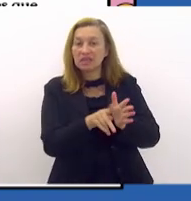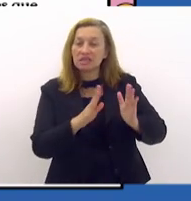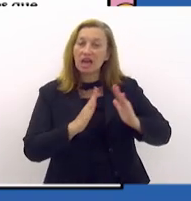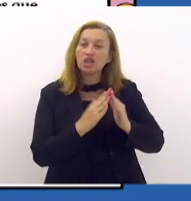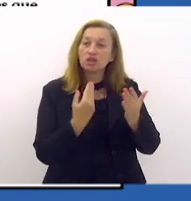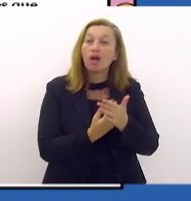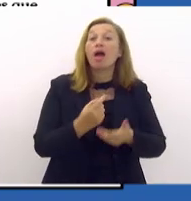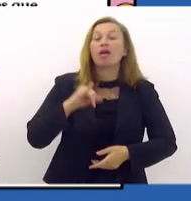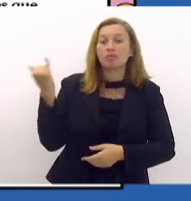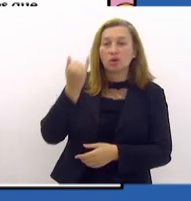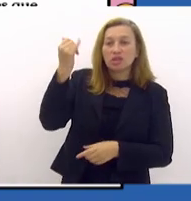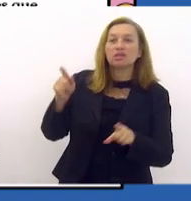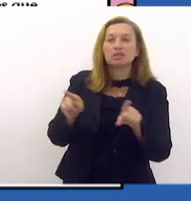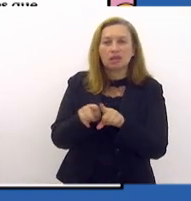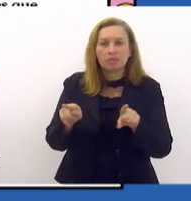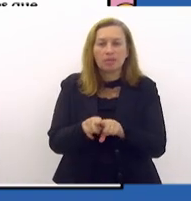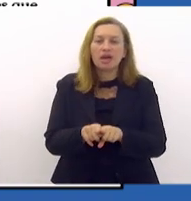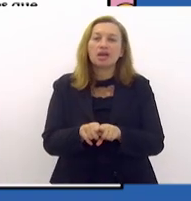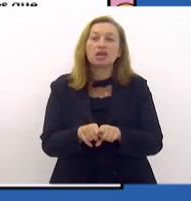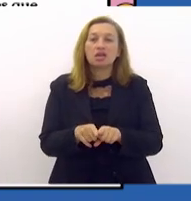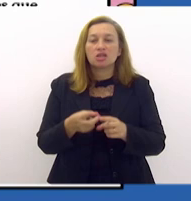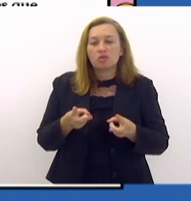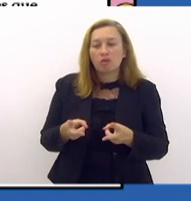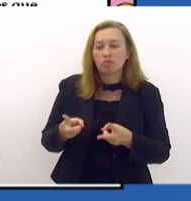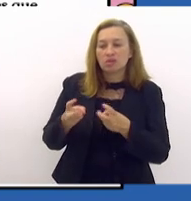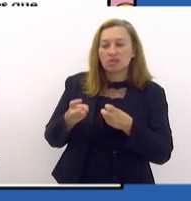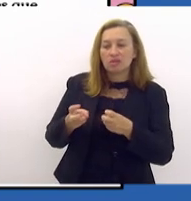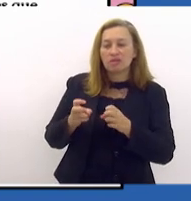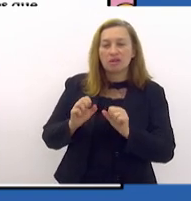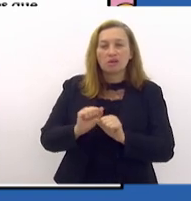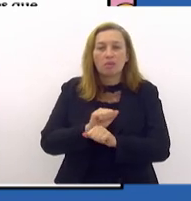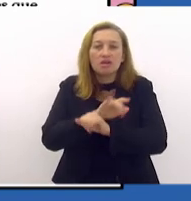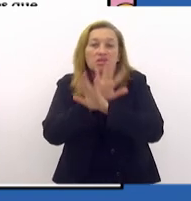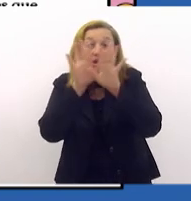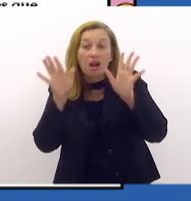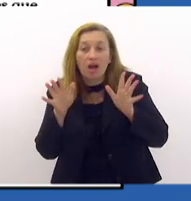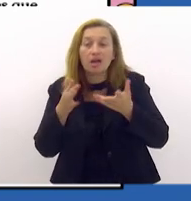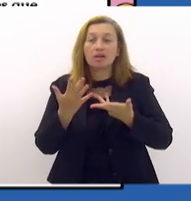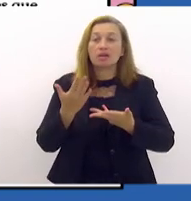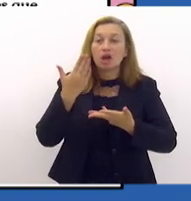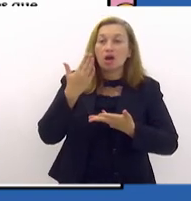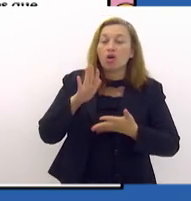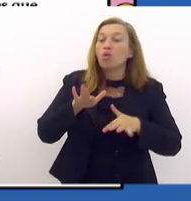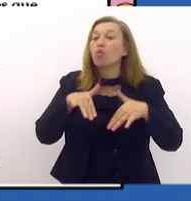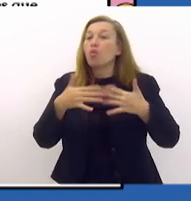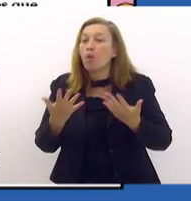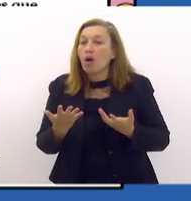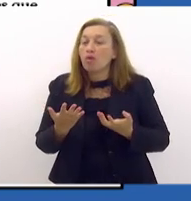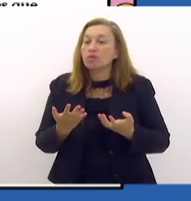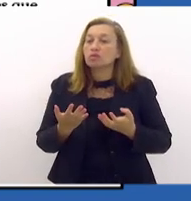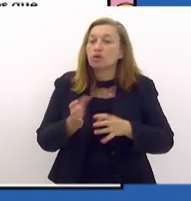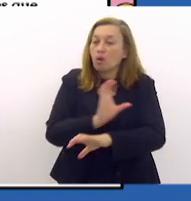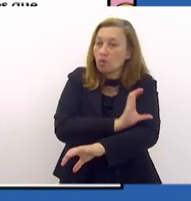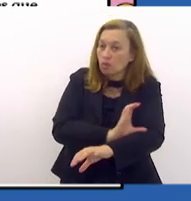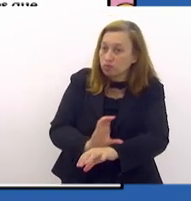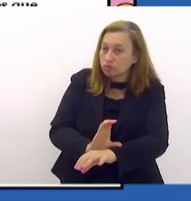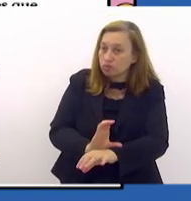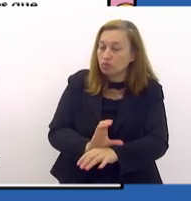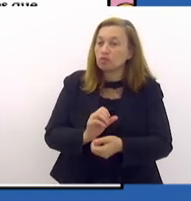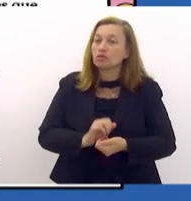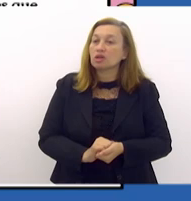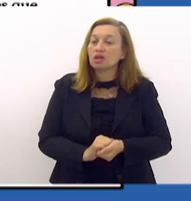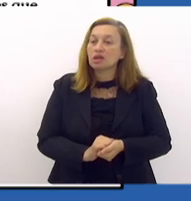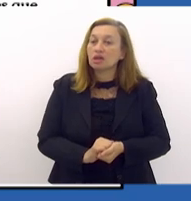também haver algum tipo de diretriz mais clara para quais são as condutas adotadas pela equipe